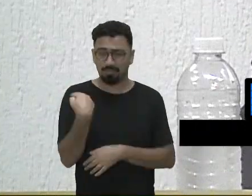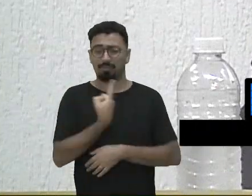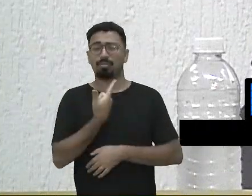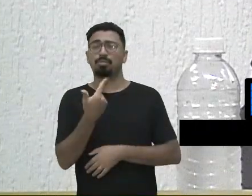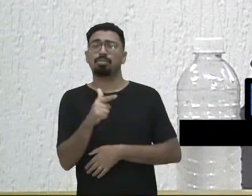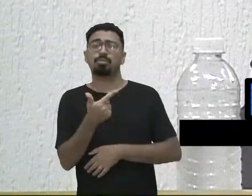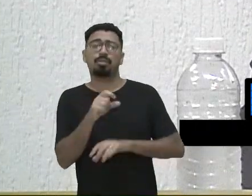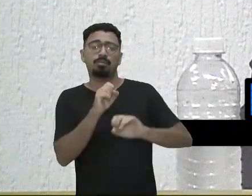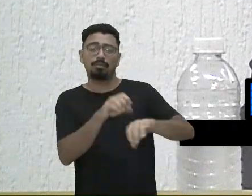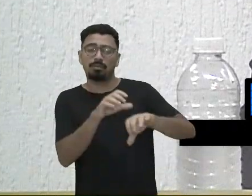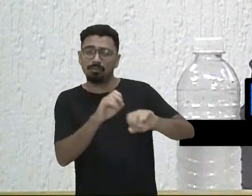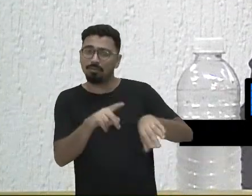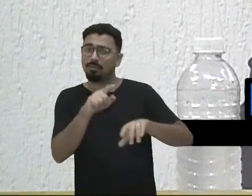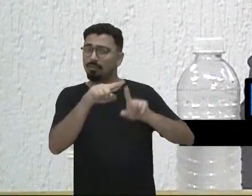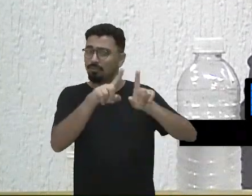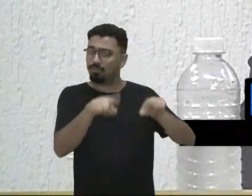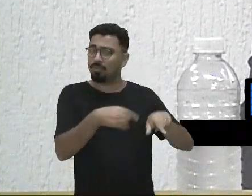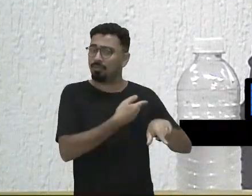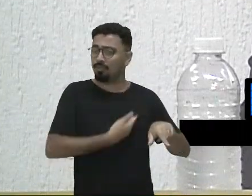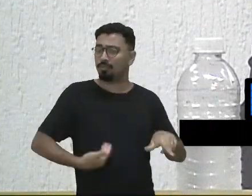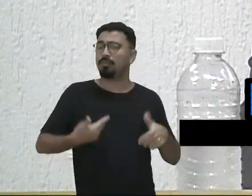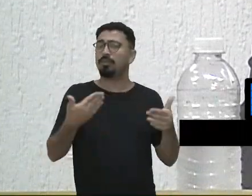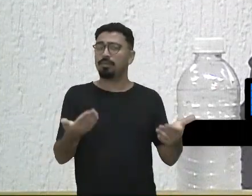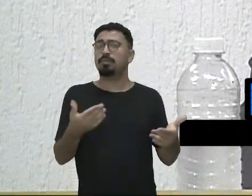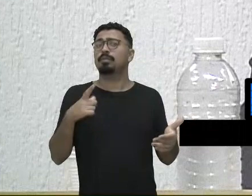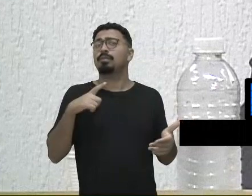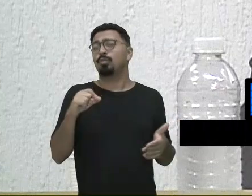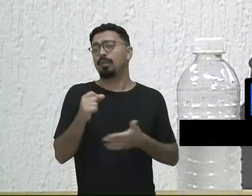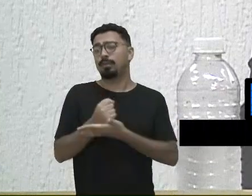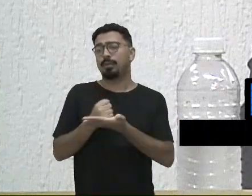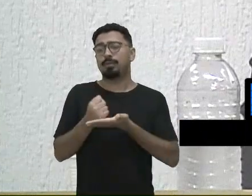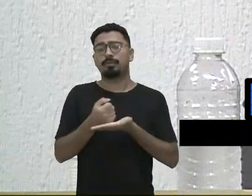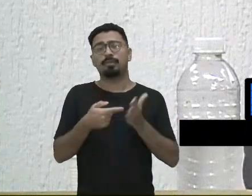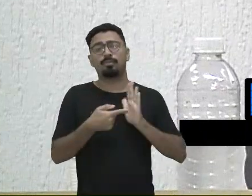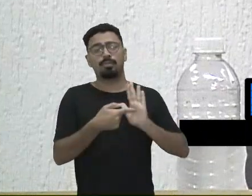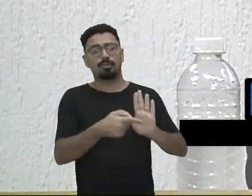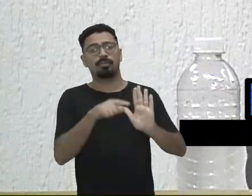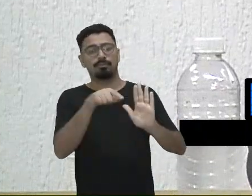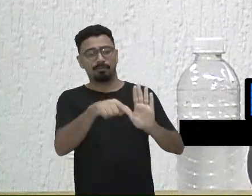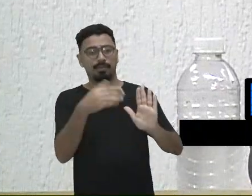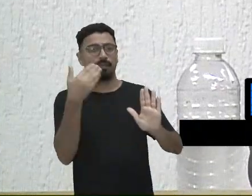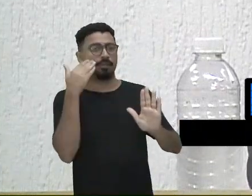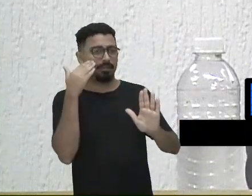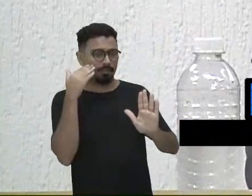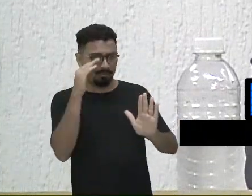uma capacitação para servidores. Em que basicamente é falar, entendo suas